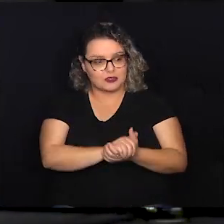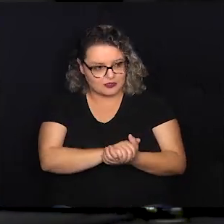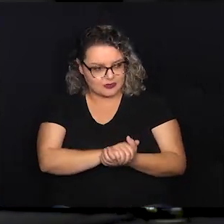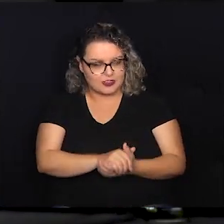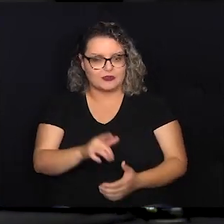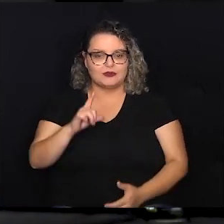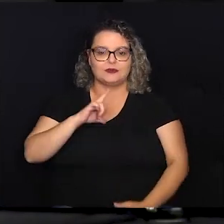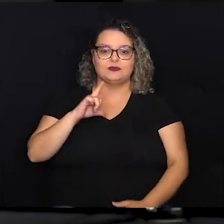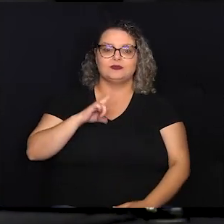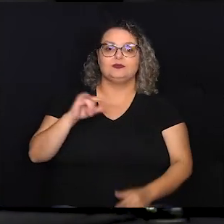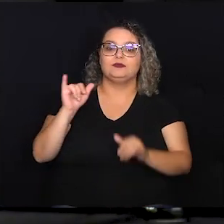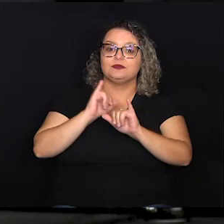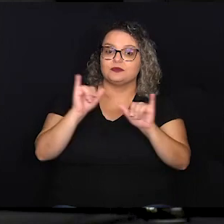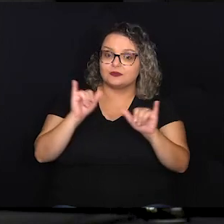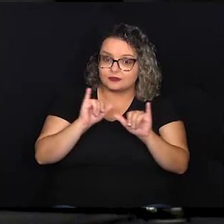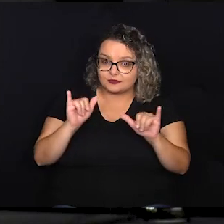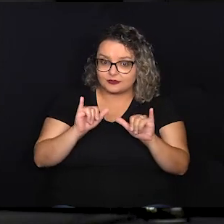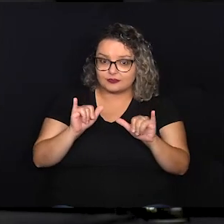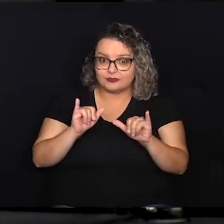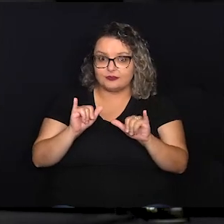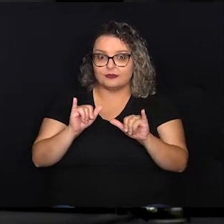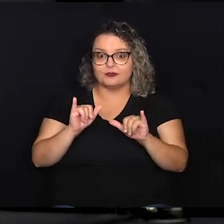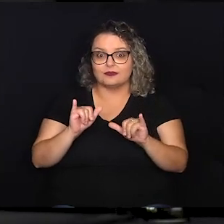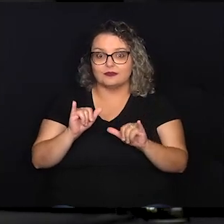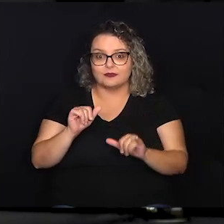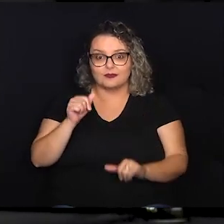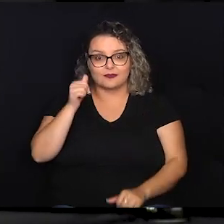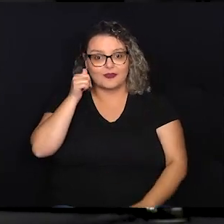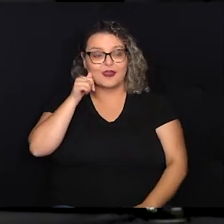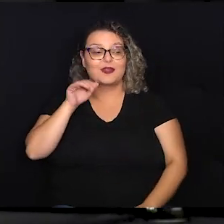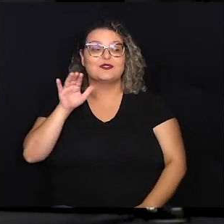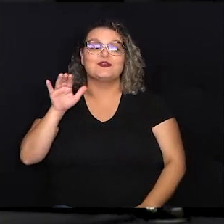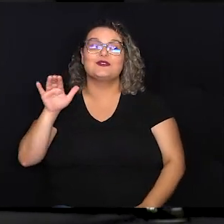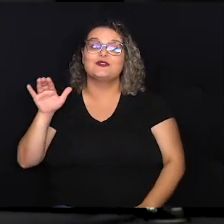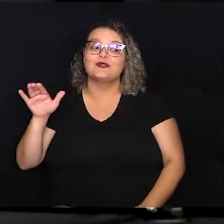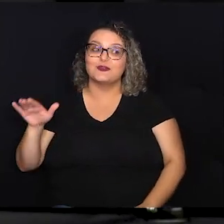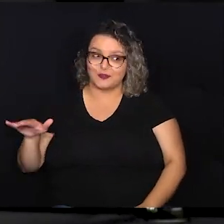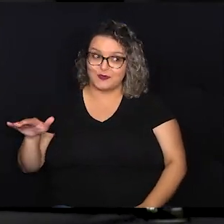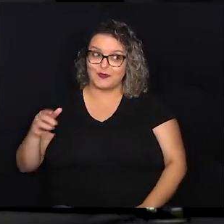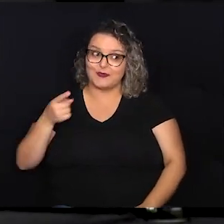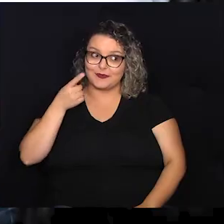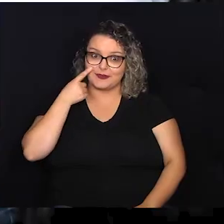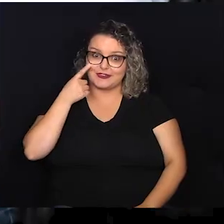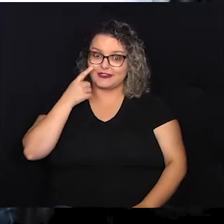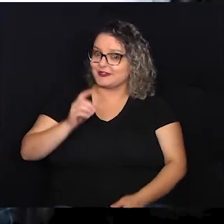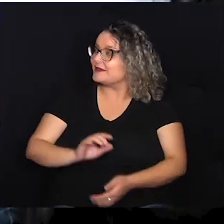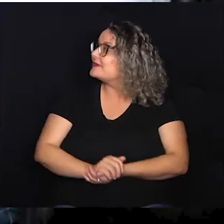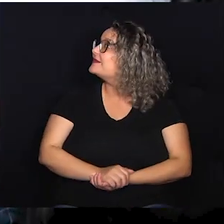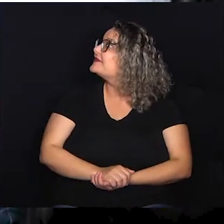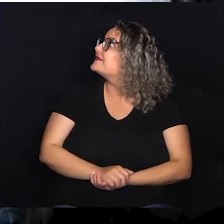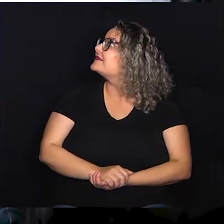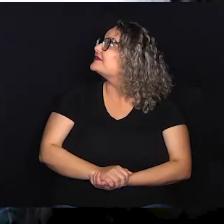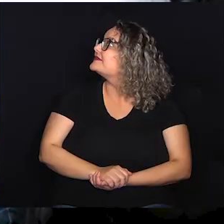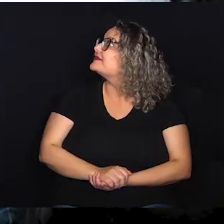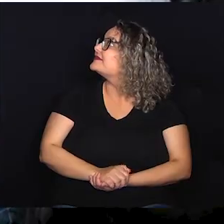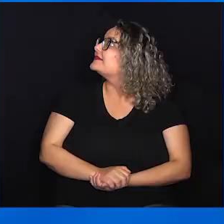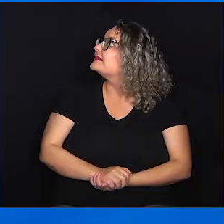aqui o recadinho de uma menina. Vamos ver?